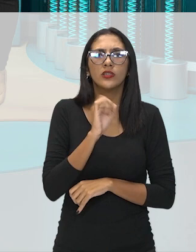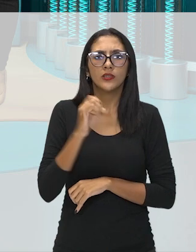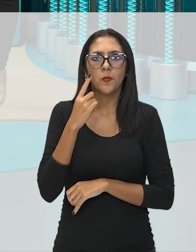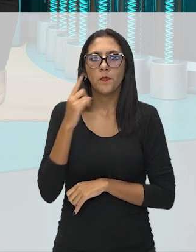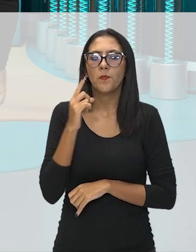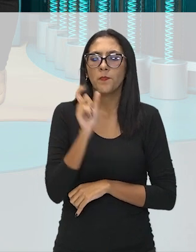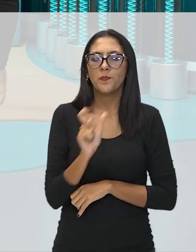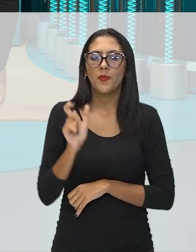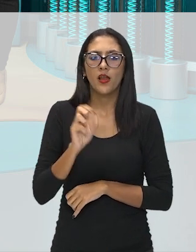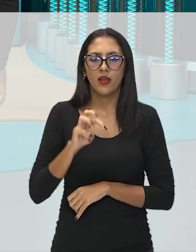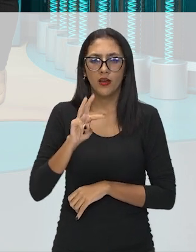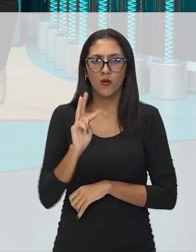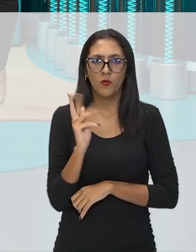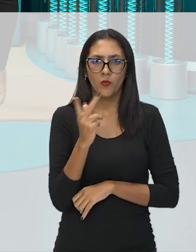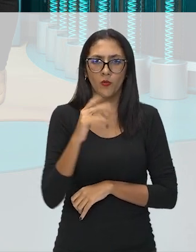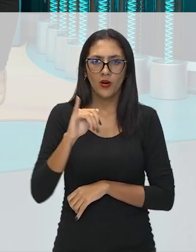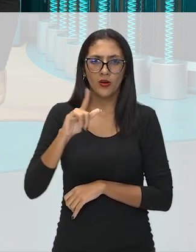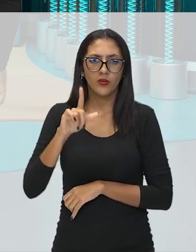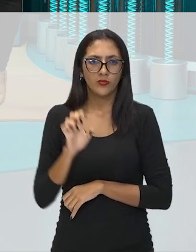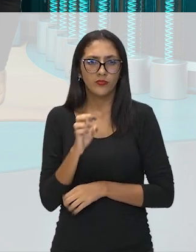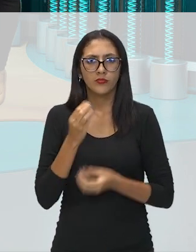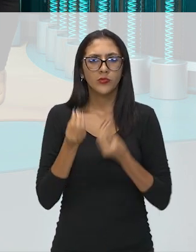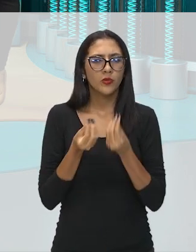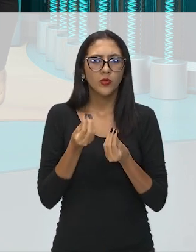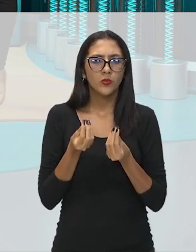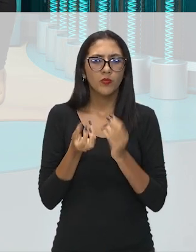é que fica o verbo? Vamos ver?